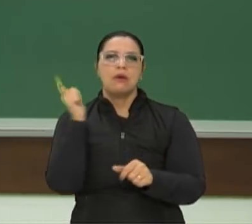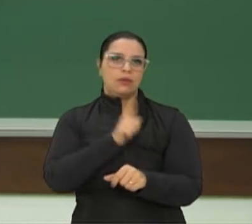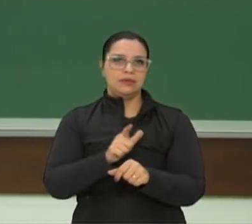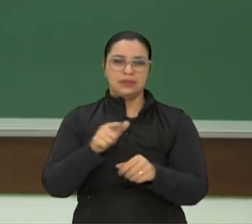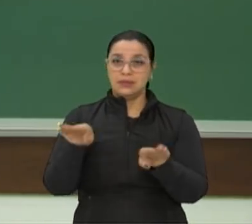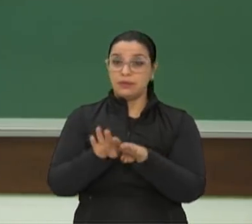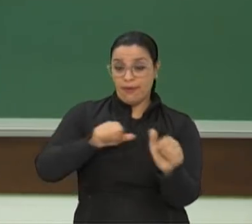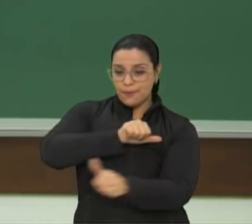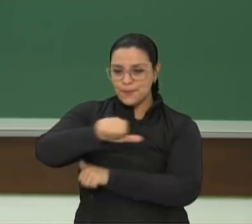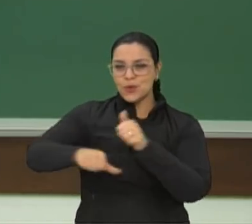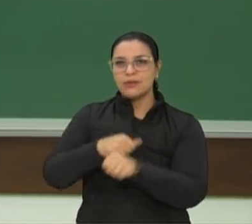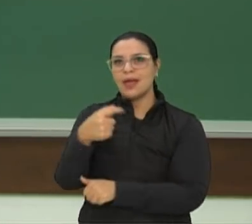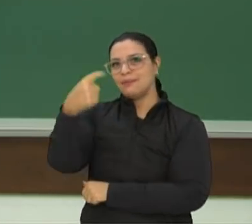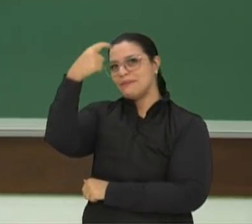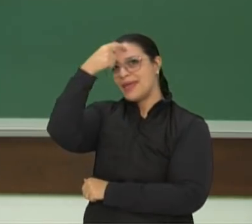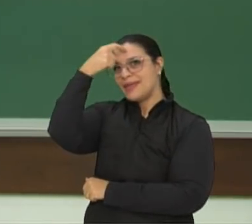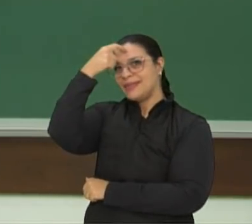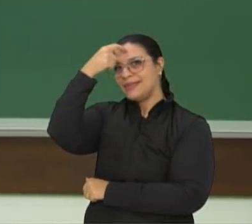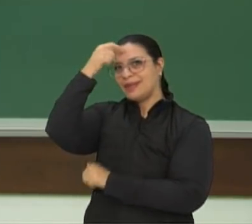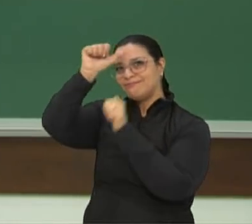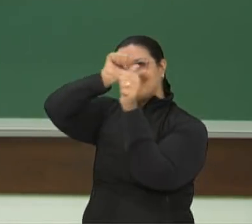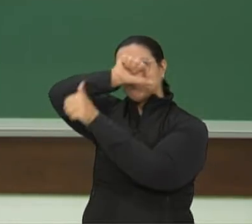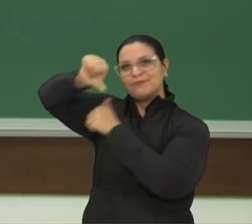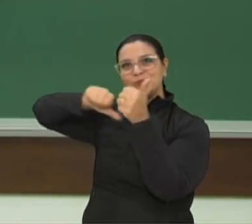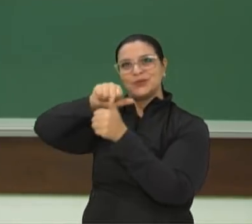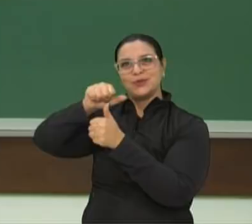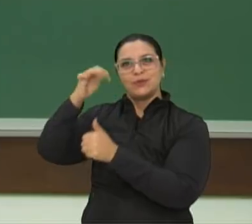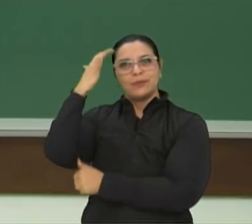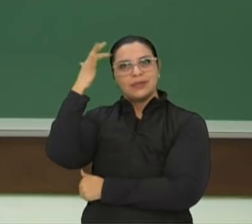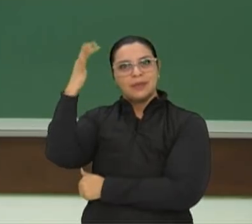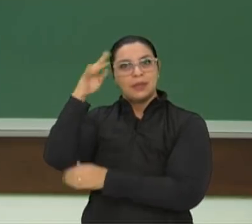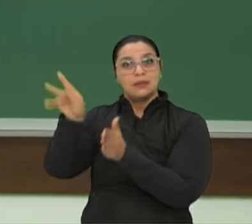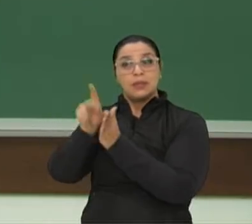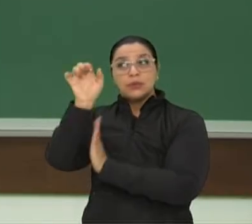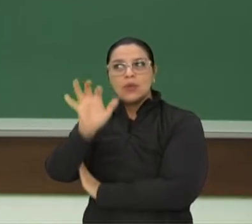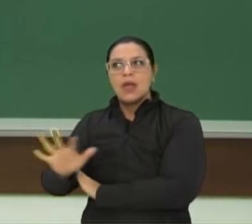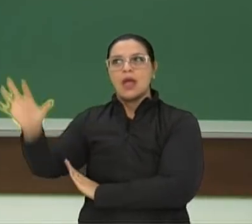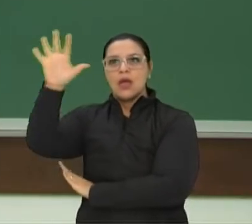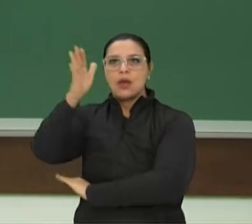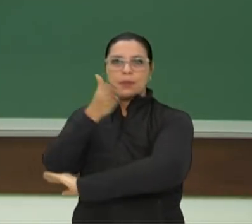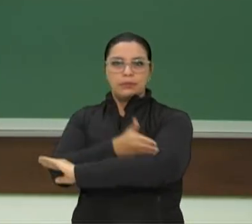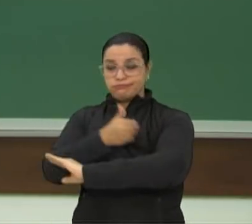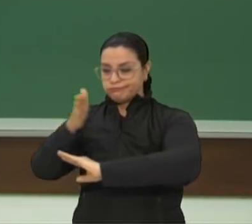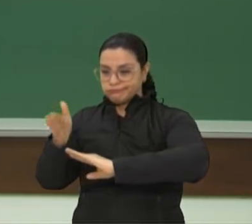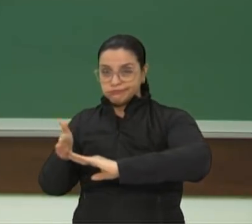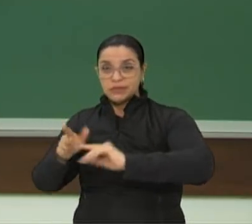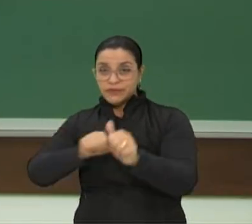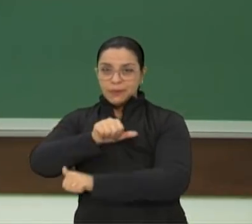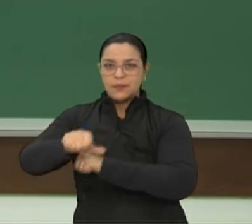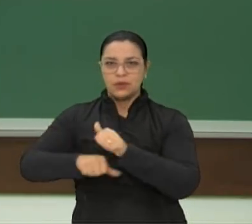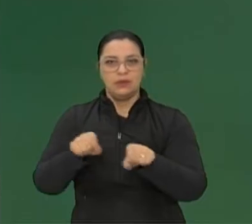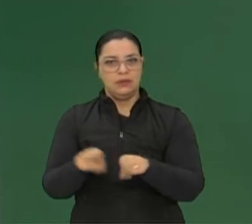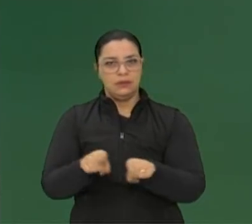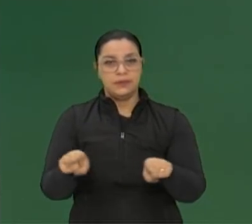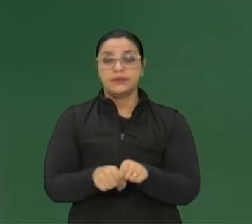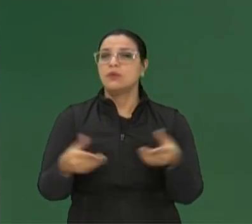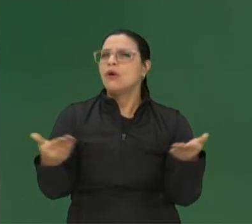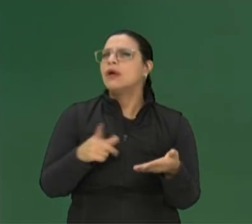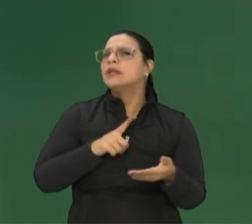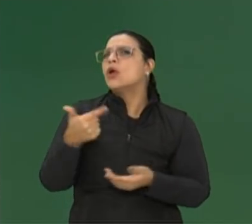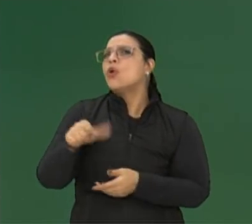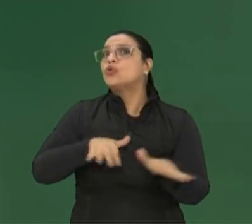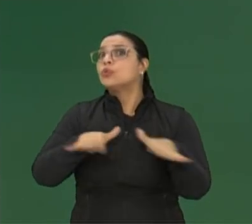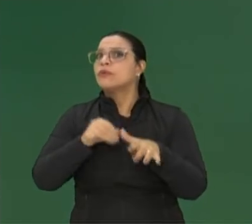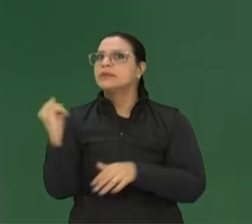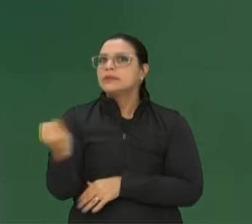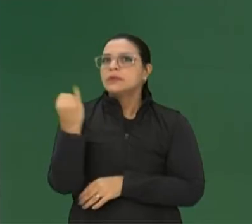também na mudança de mentalidade, né, dos europeus ali, da Idade Média para a Idade Moderna, perfeito? Então nós temos outro